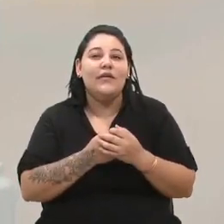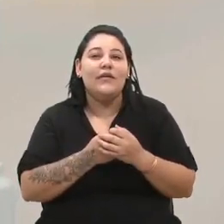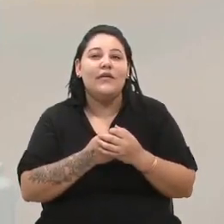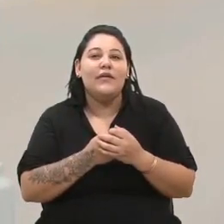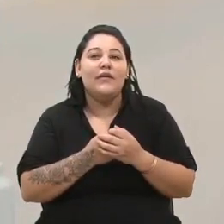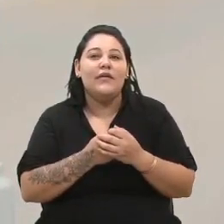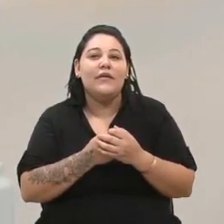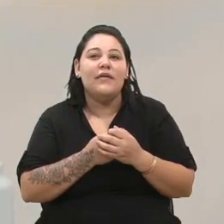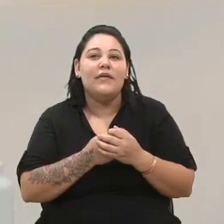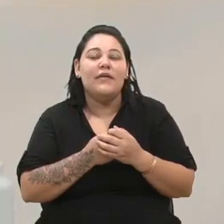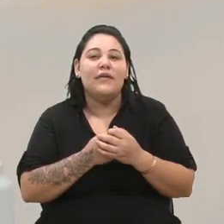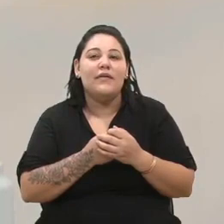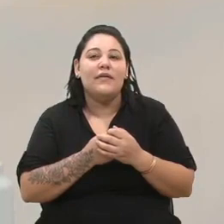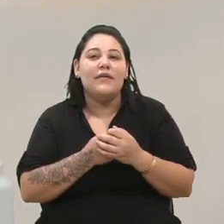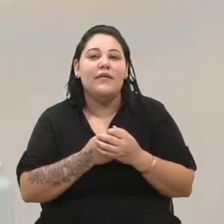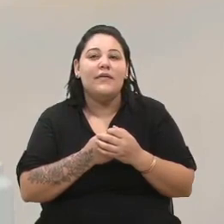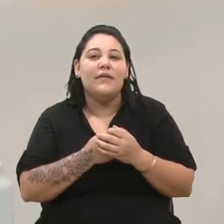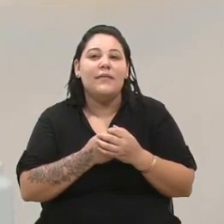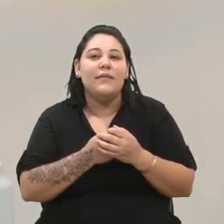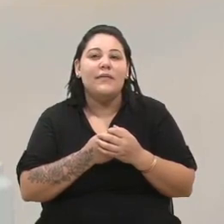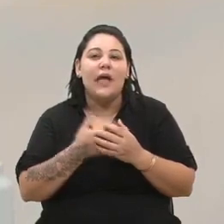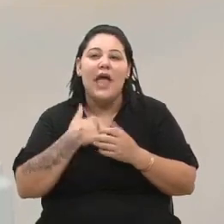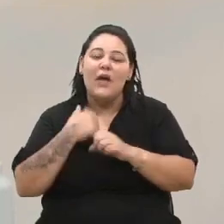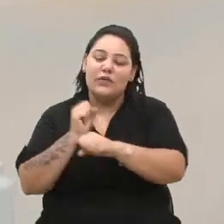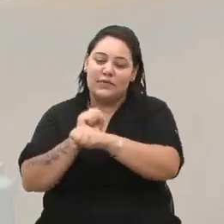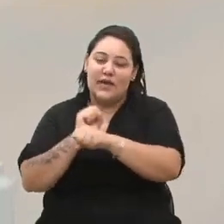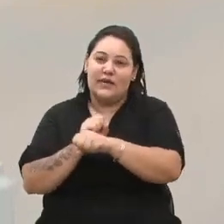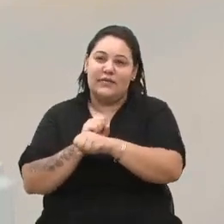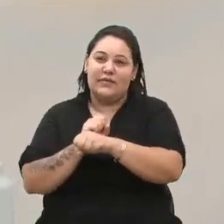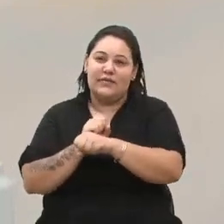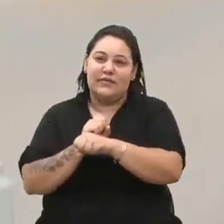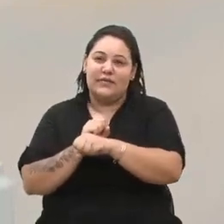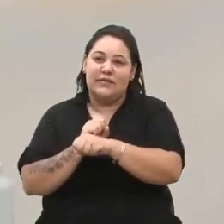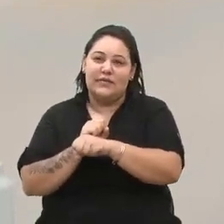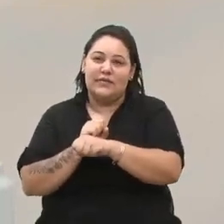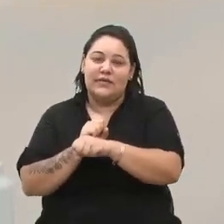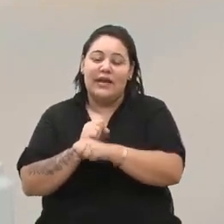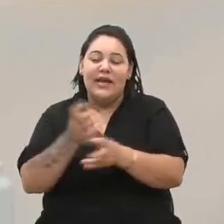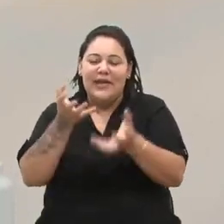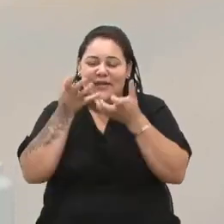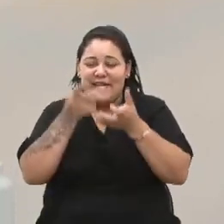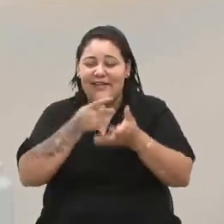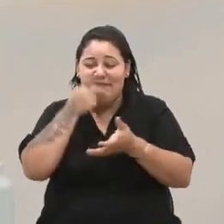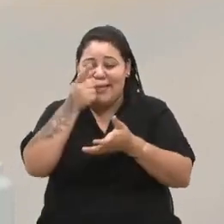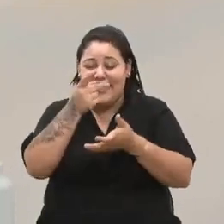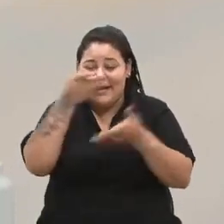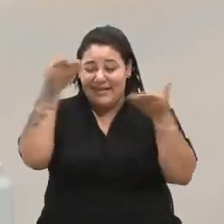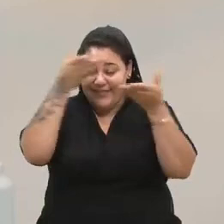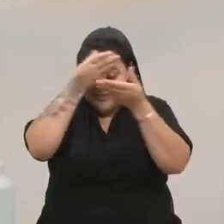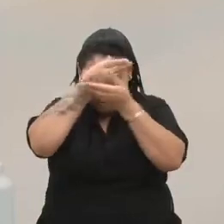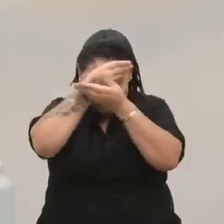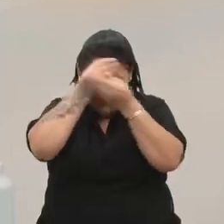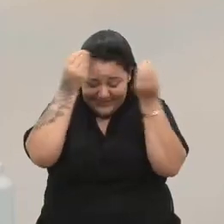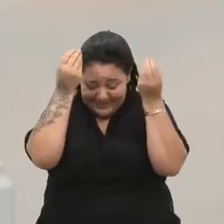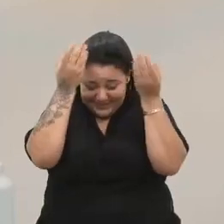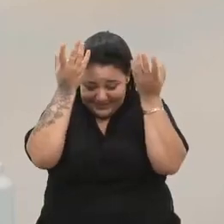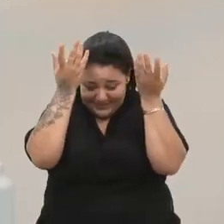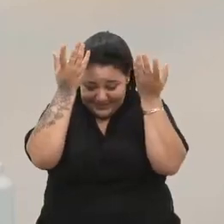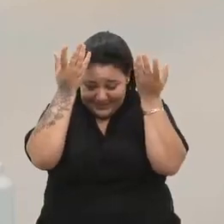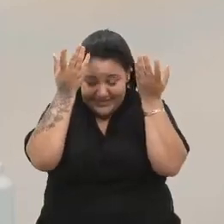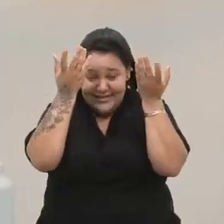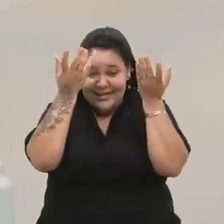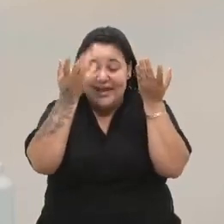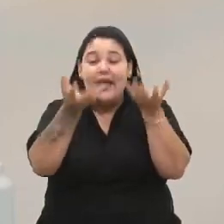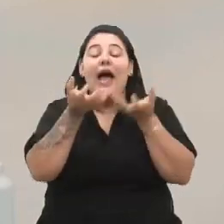Vai. Não, eu queria falar alguma coisa, agora me fugiu assim, que é muito importante. Eu gostaria